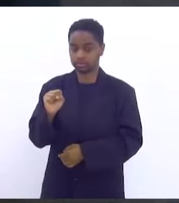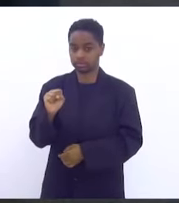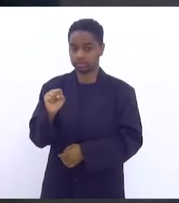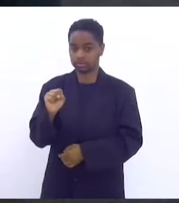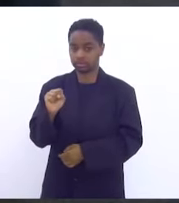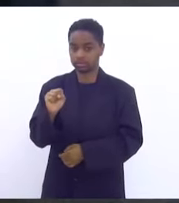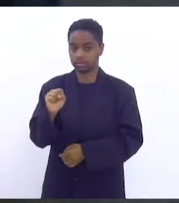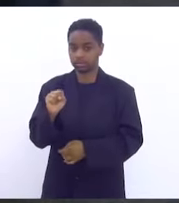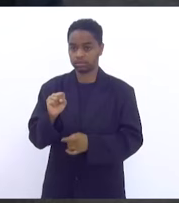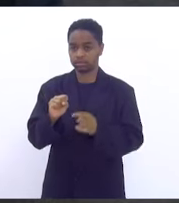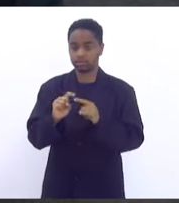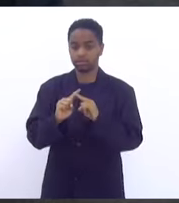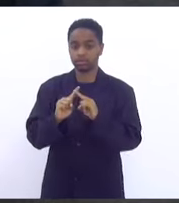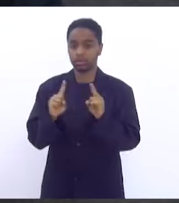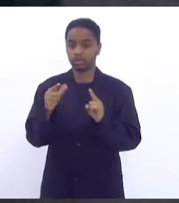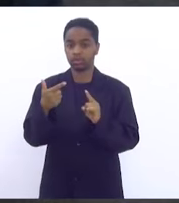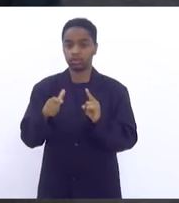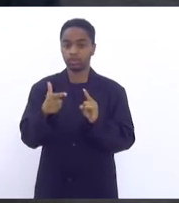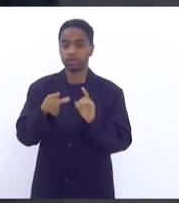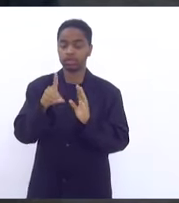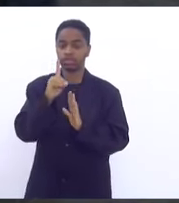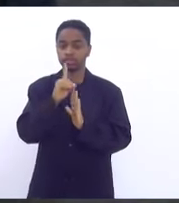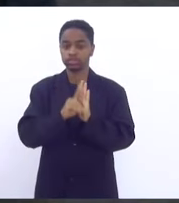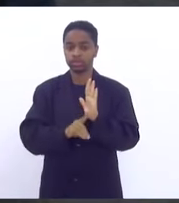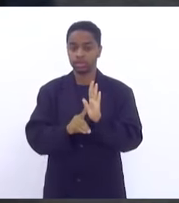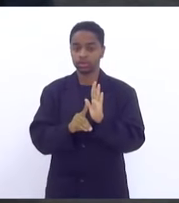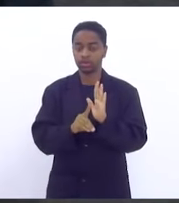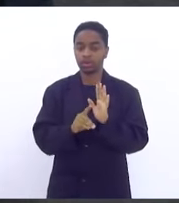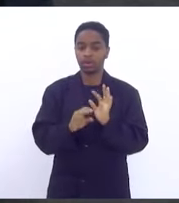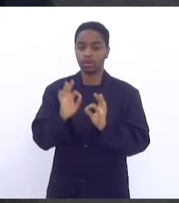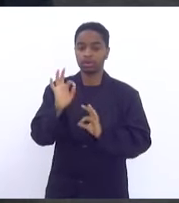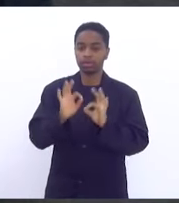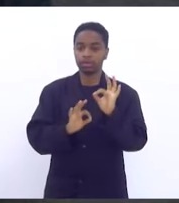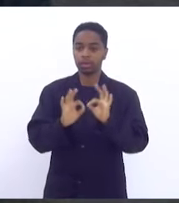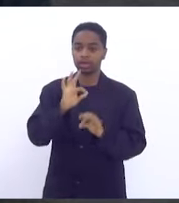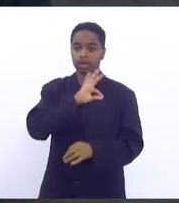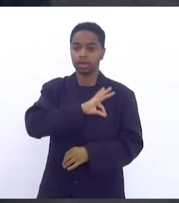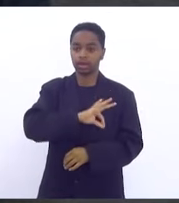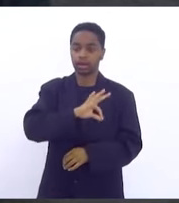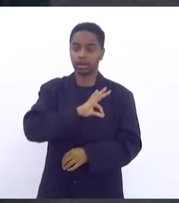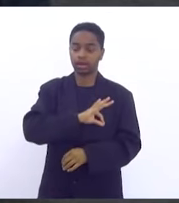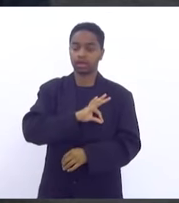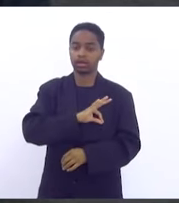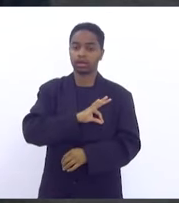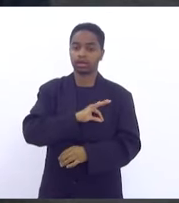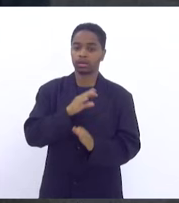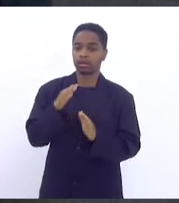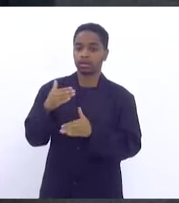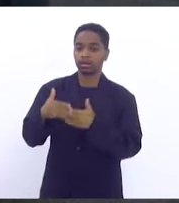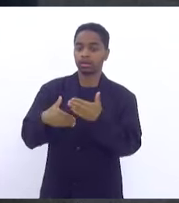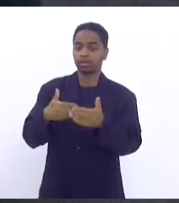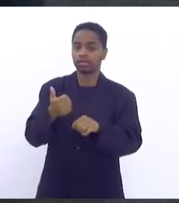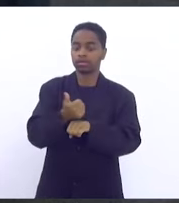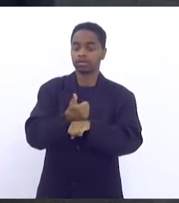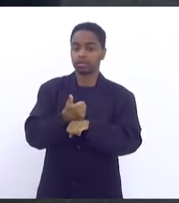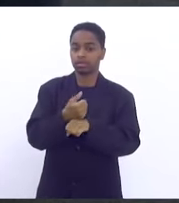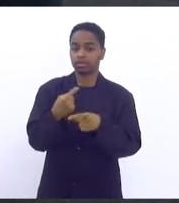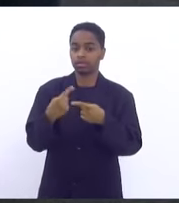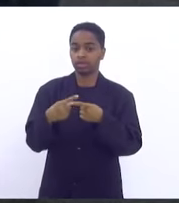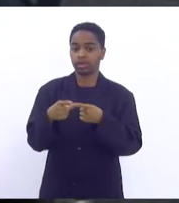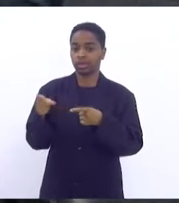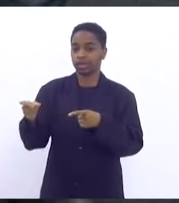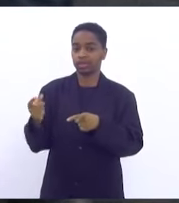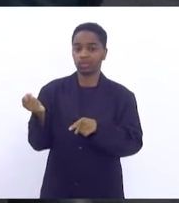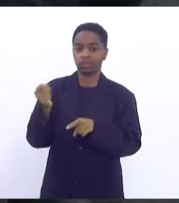e não teria direito a nenhum plano de cargos e salários, porque ele não entrou